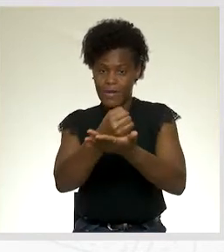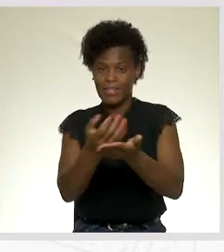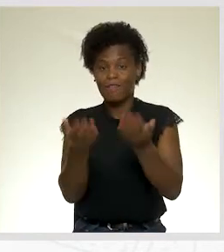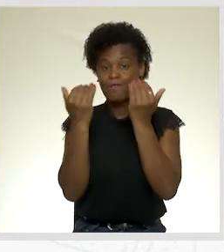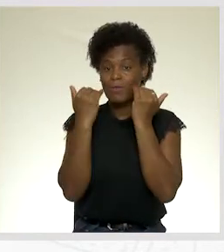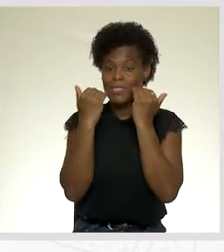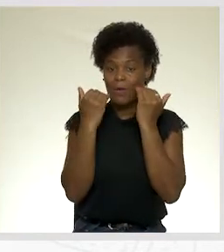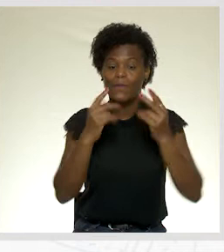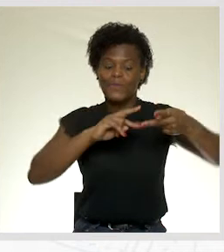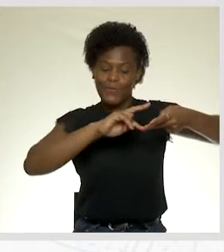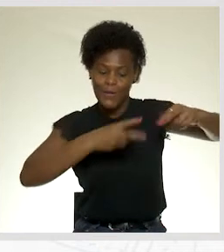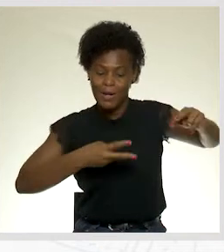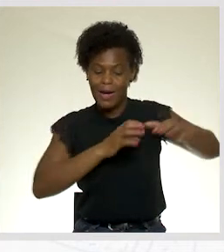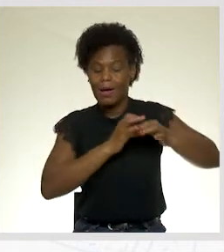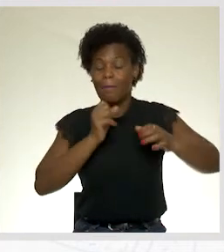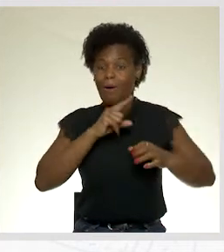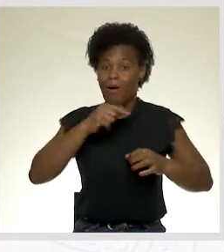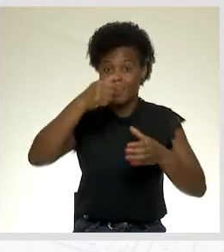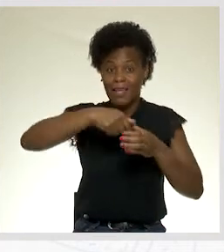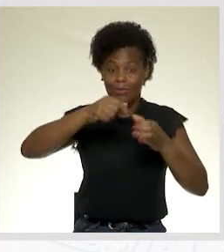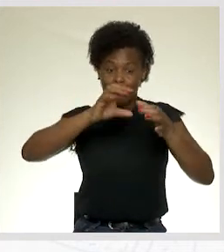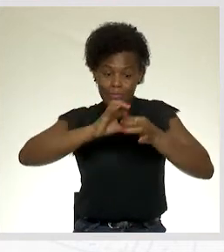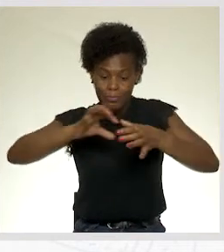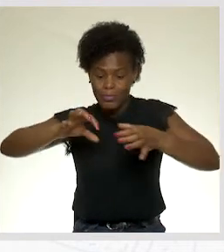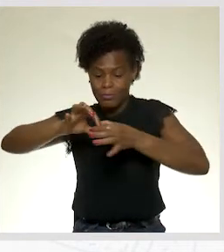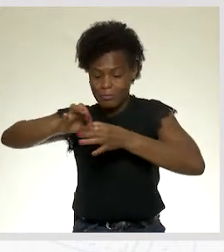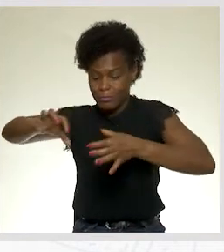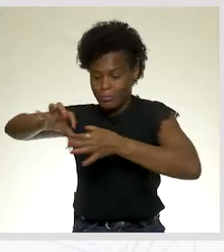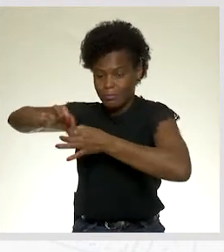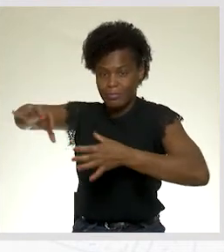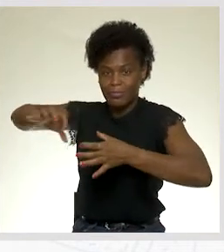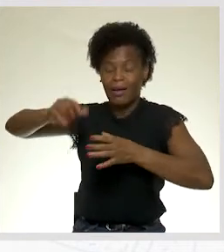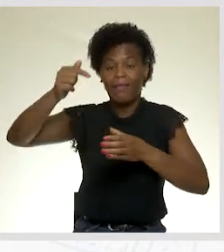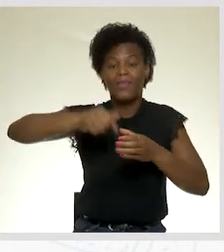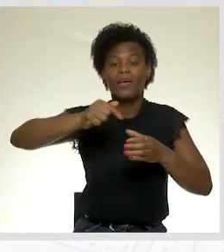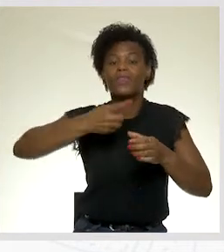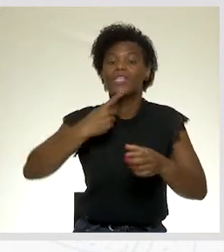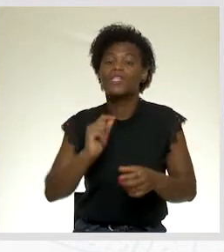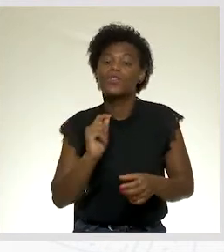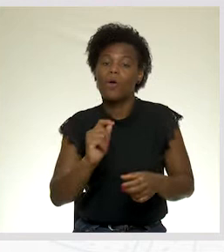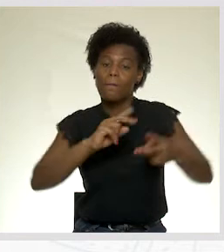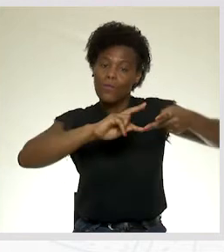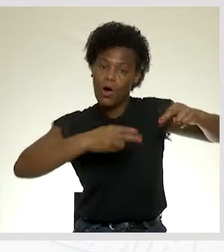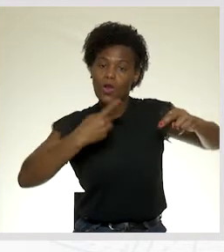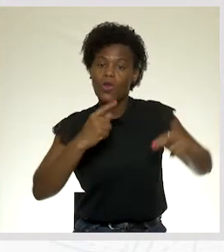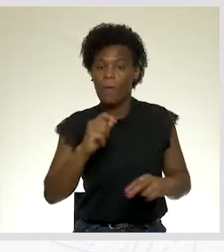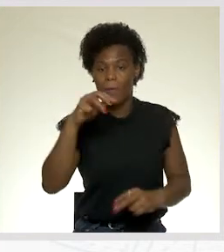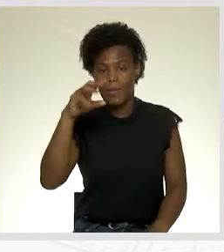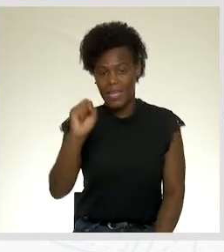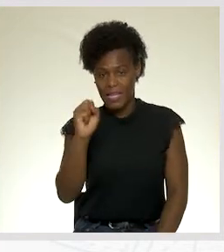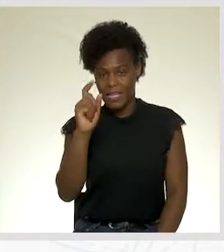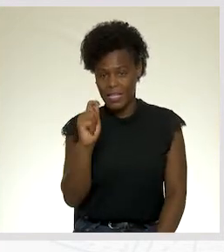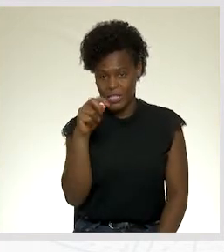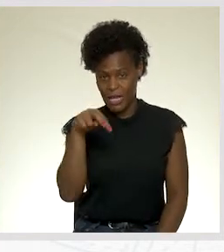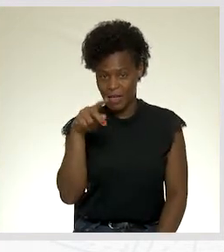informação genética e pode encontrar-se vários fragmentos distintos nas suas moléculas que nós chamamos de genes. O gene